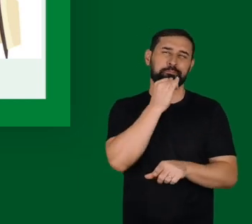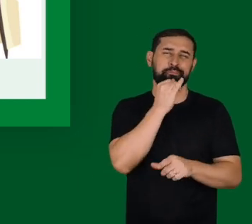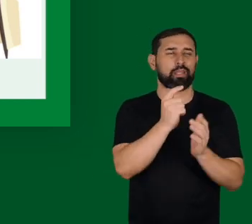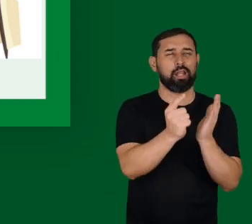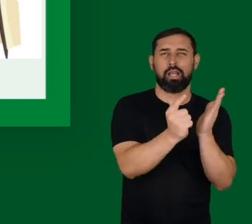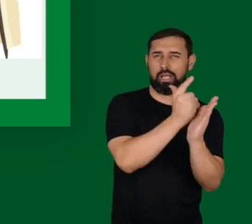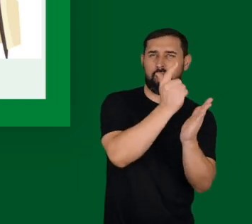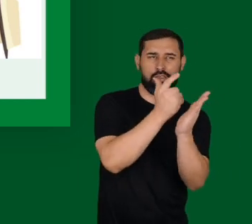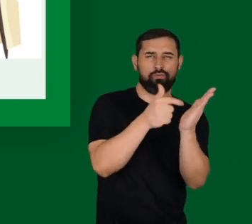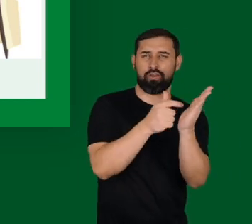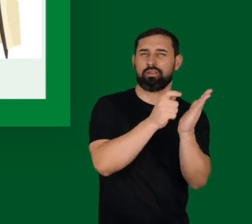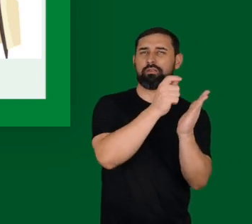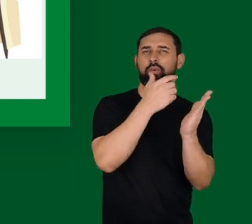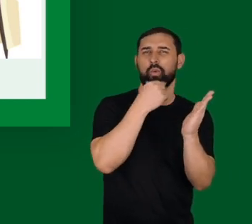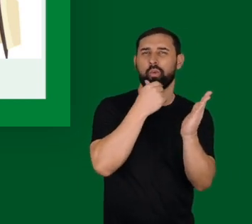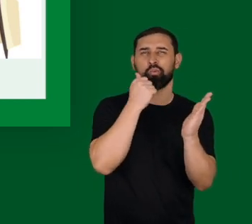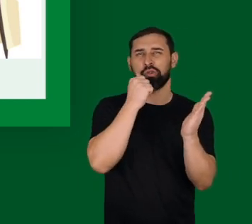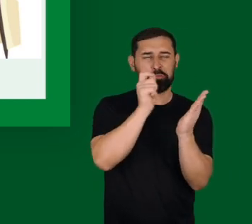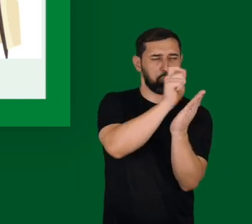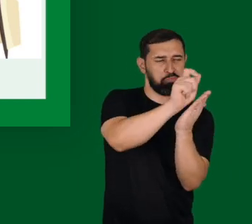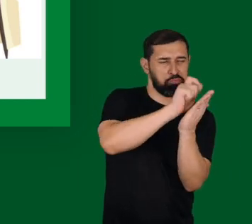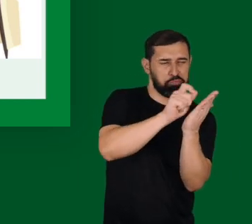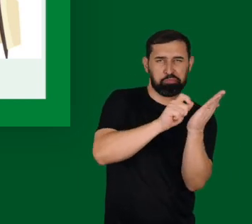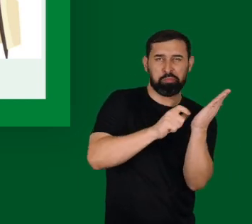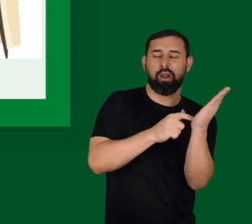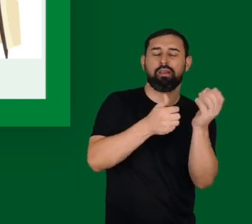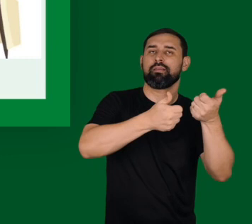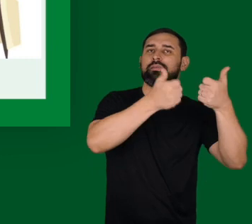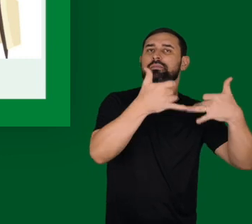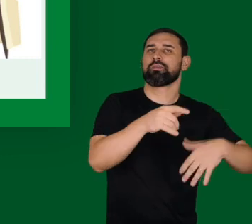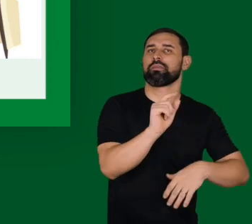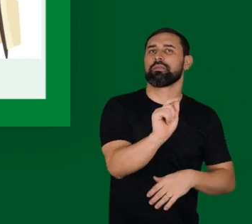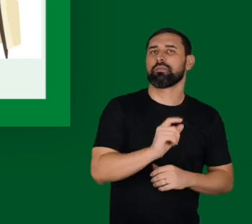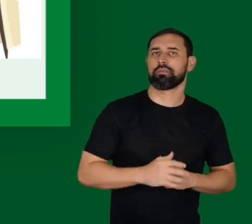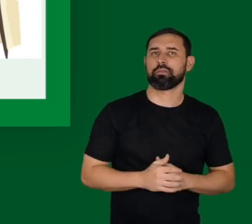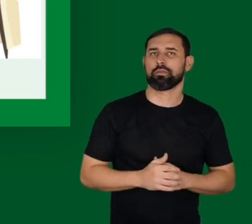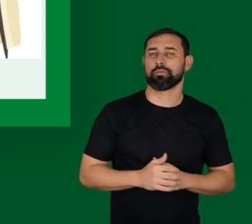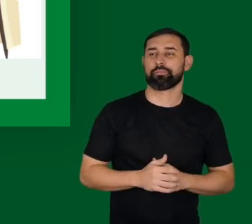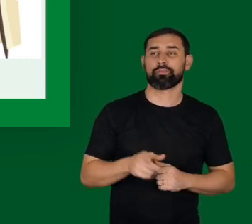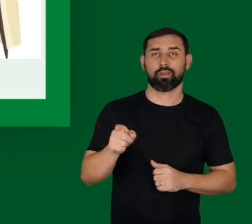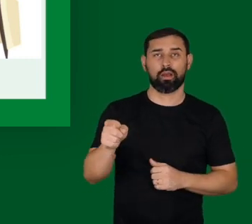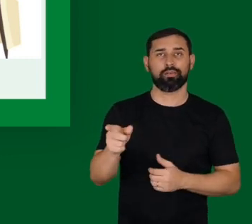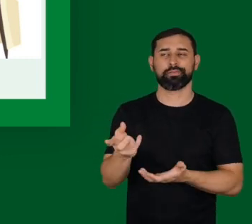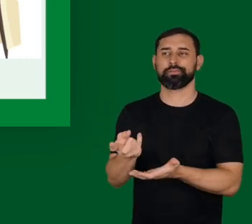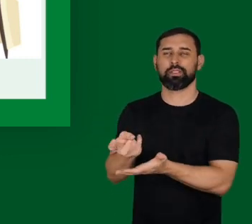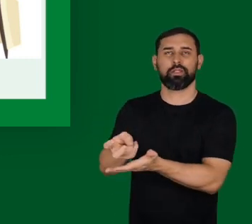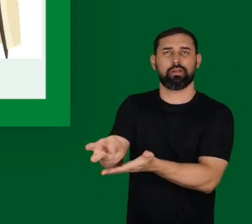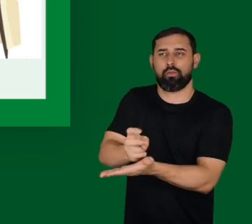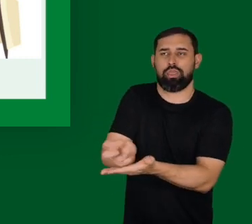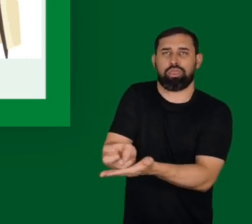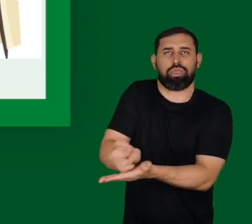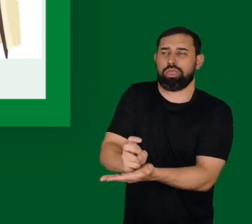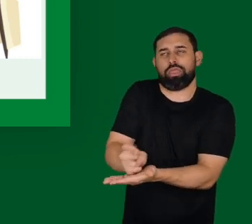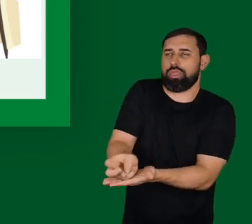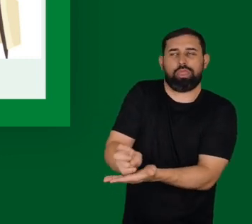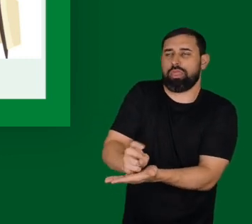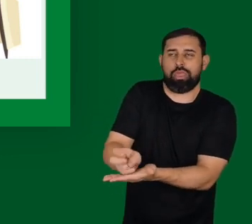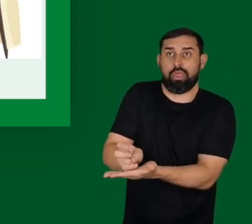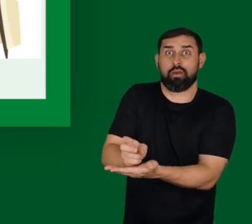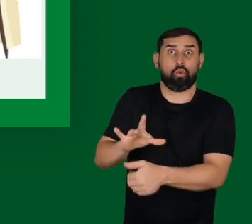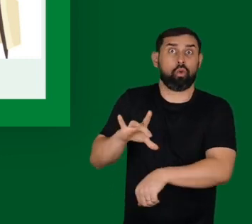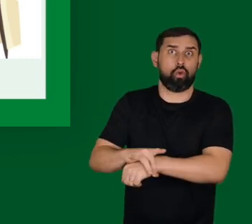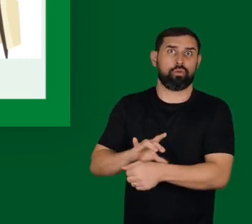bebê, é porque eu puxo o saco para a neonatologia, mas entendam, por favor, que eu estou falando da criança. tá bom? Então, monitorar os